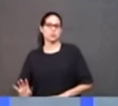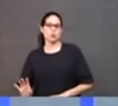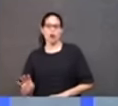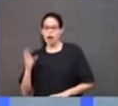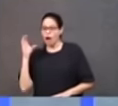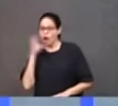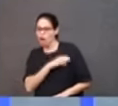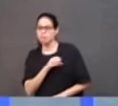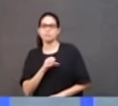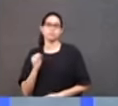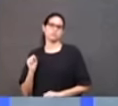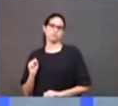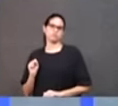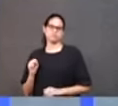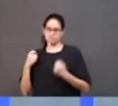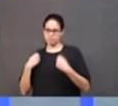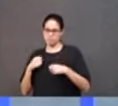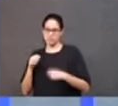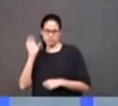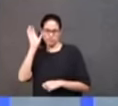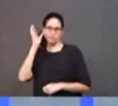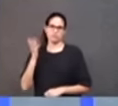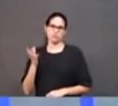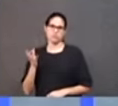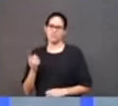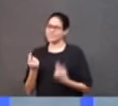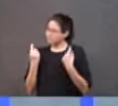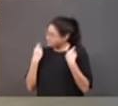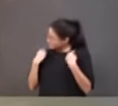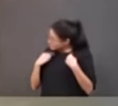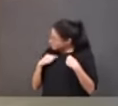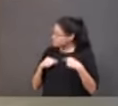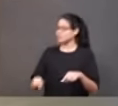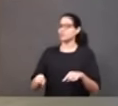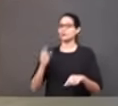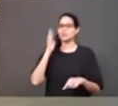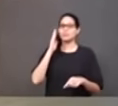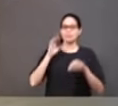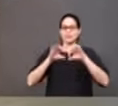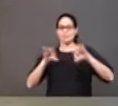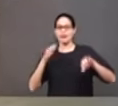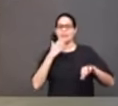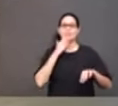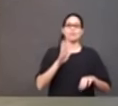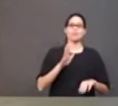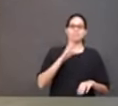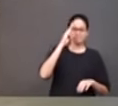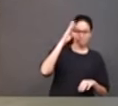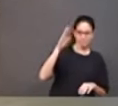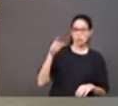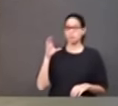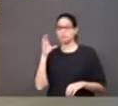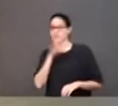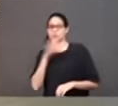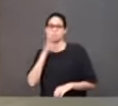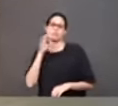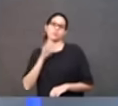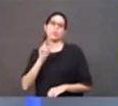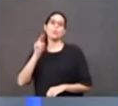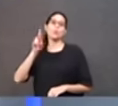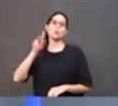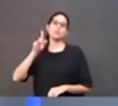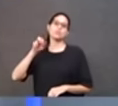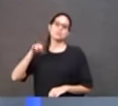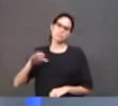urgência. Esse é o nosso grande desafio institucional. Professor Pedro. Perfeito, concordo plenamente. O planejamento ele é fundamental,